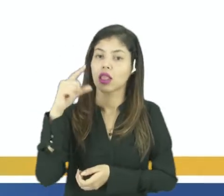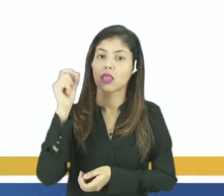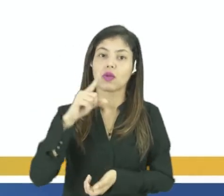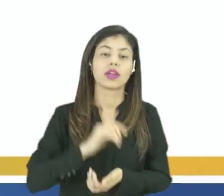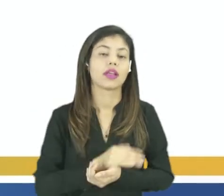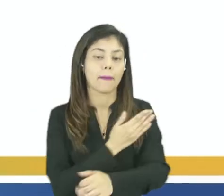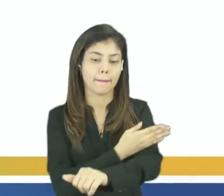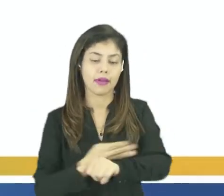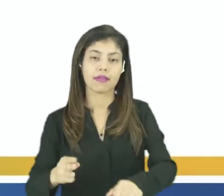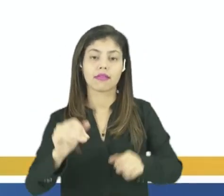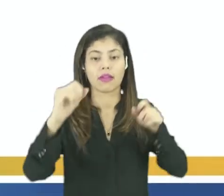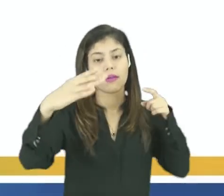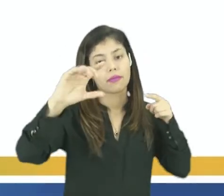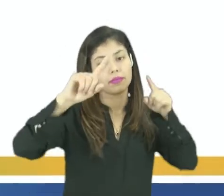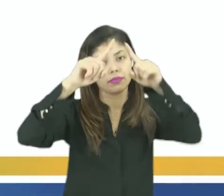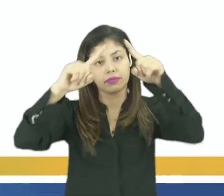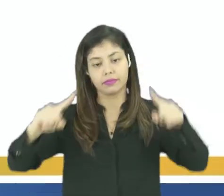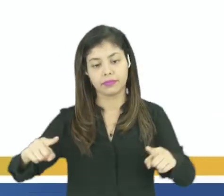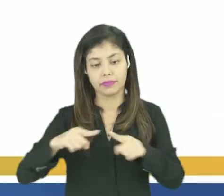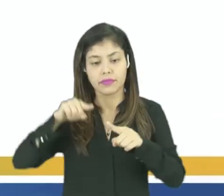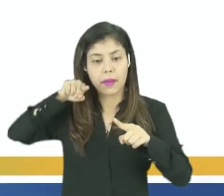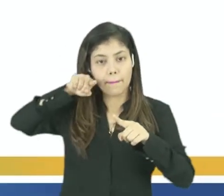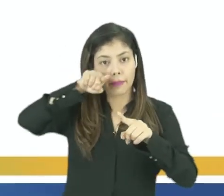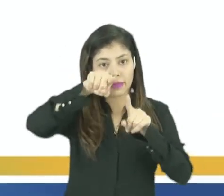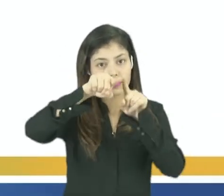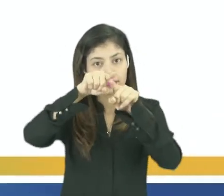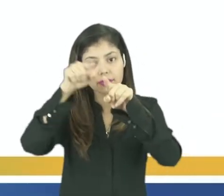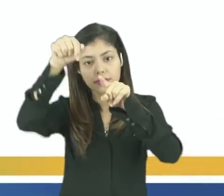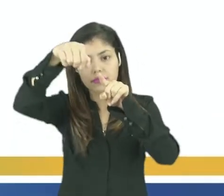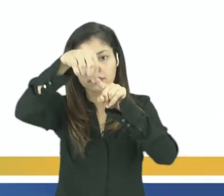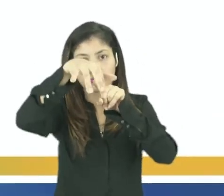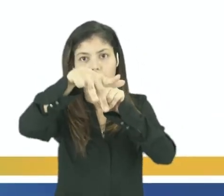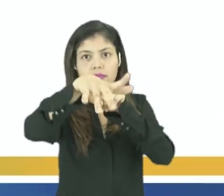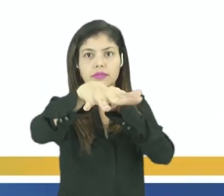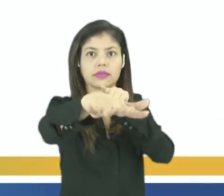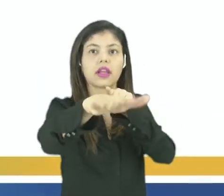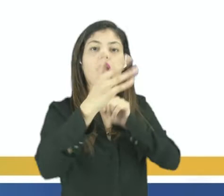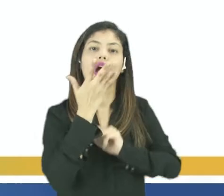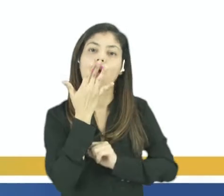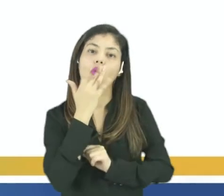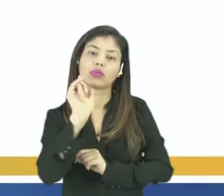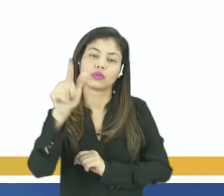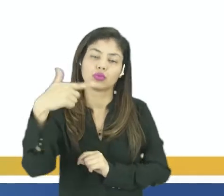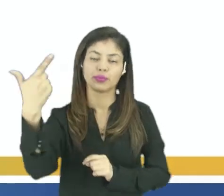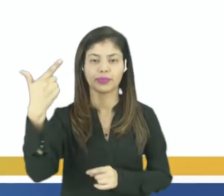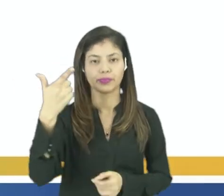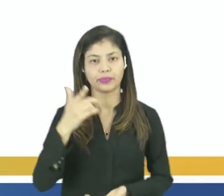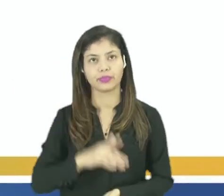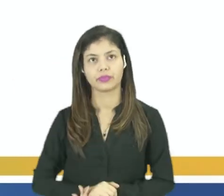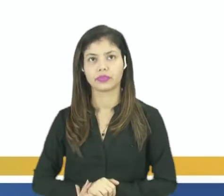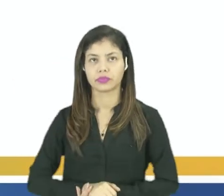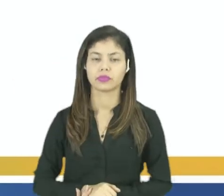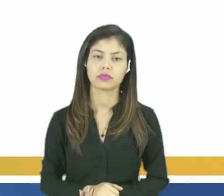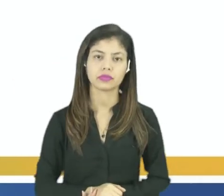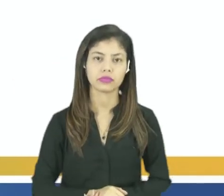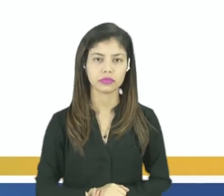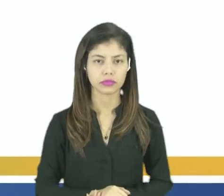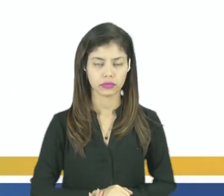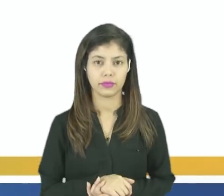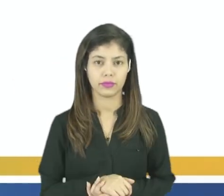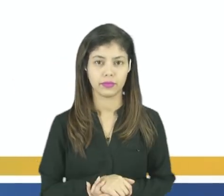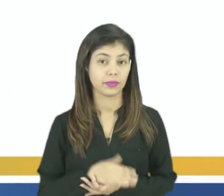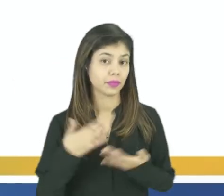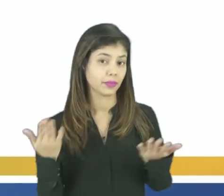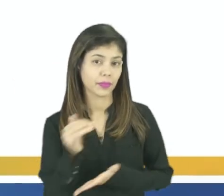tipos de luz, ela entra aqui, começa a espalhar, e quando chega aqui, é possível aqui diferenciar o que tem dentro da luz